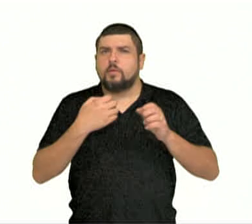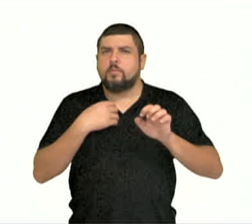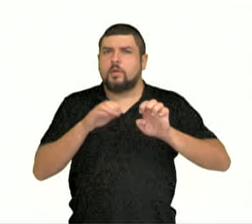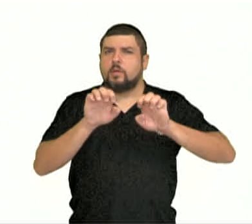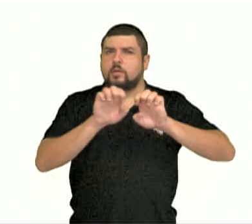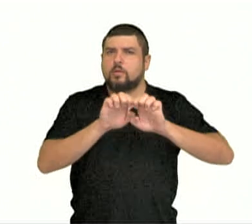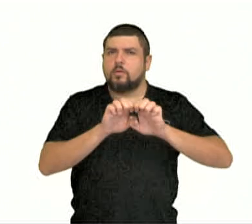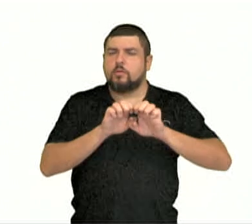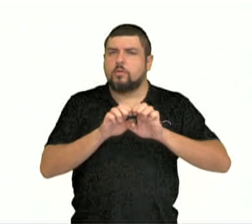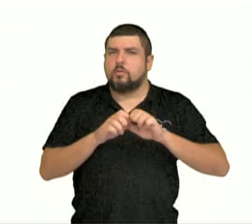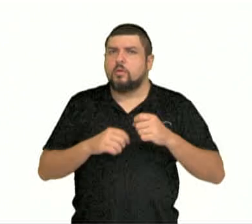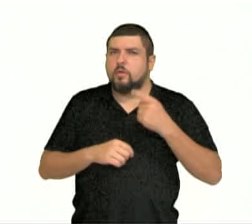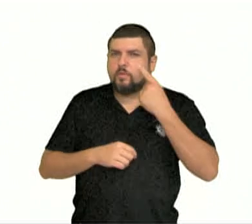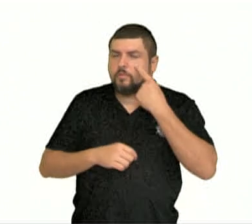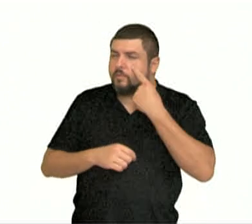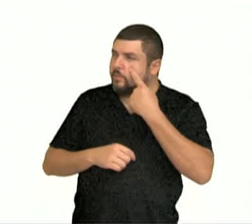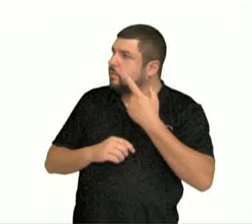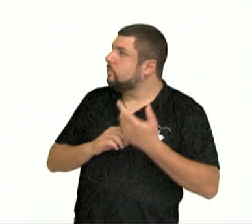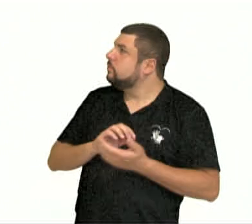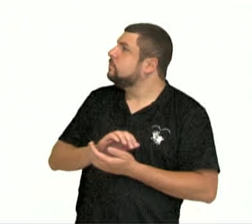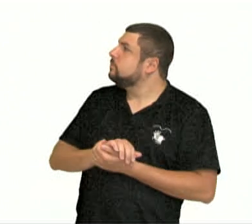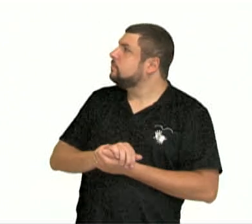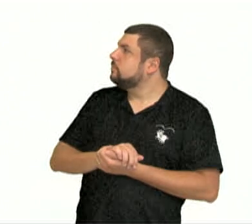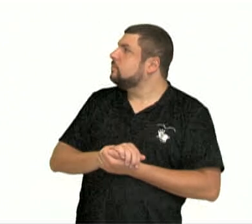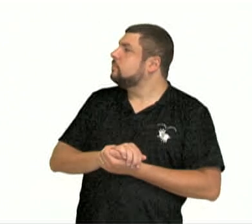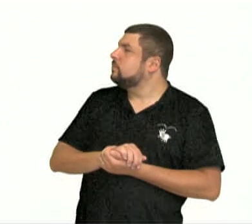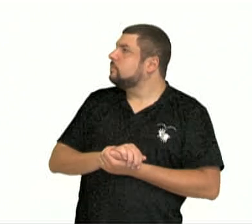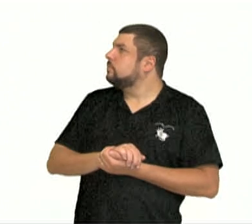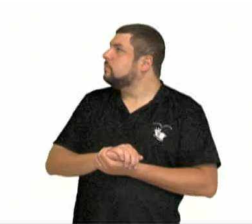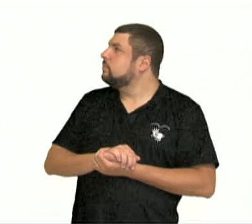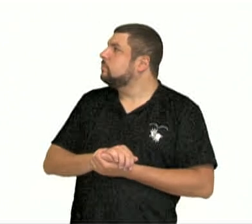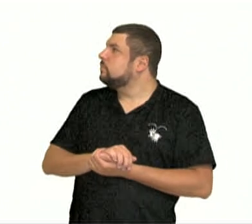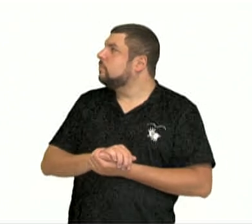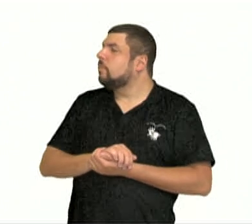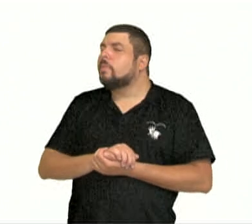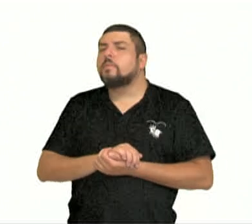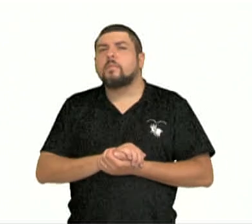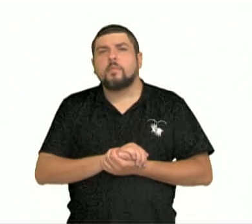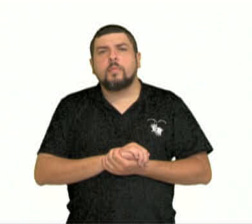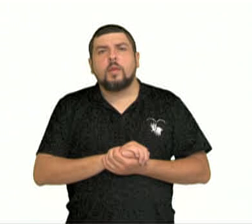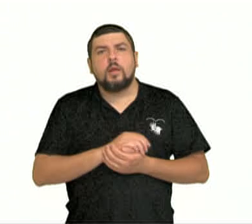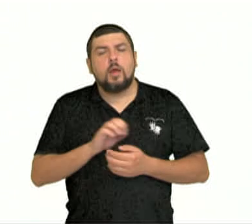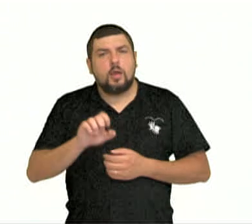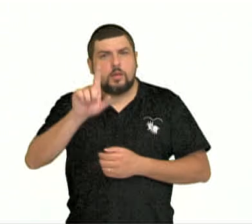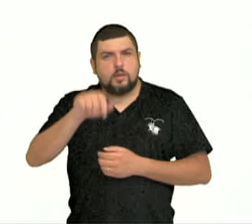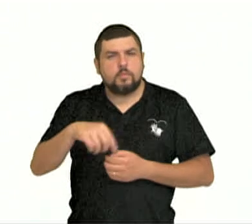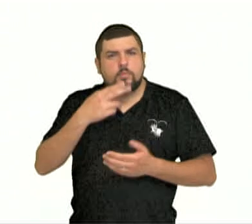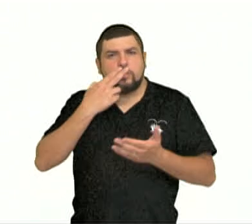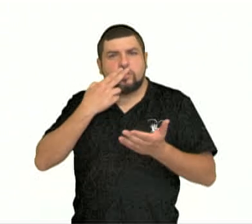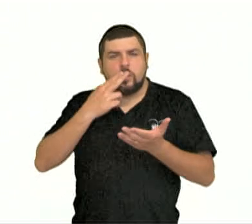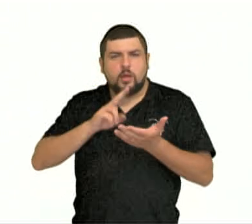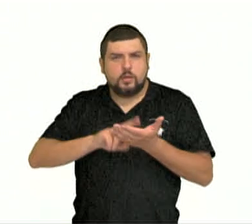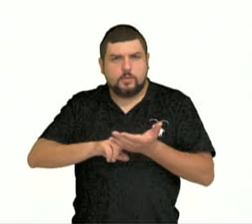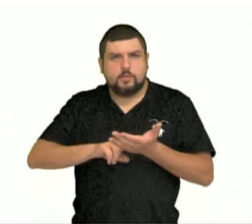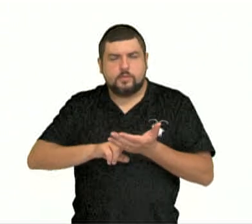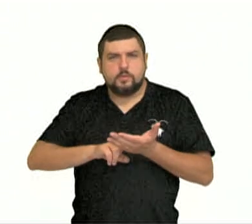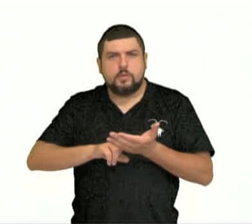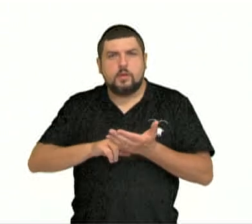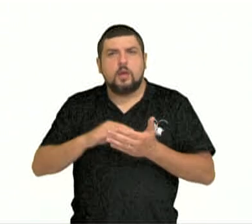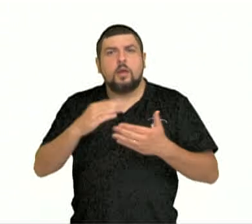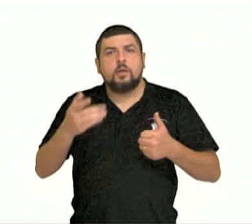professora está projetando aqui para você agora a estrutura. Estamos falando de uma carta. Então, primeira